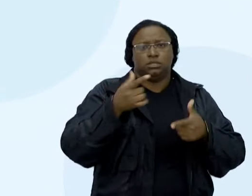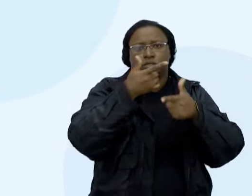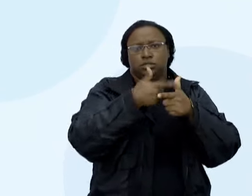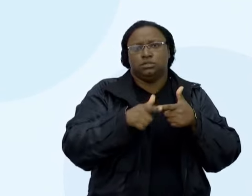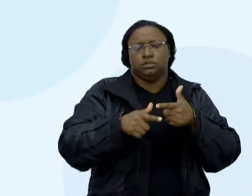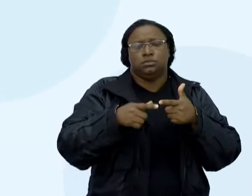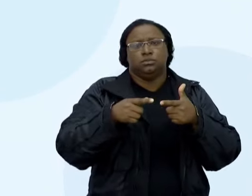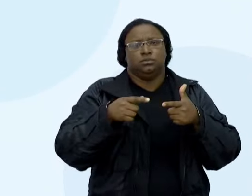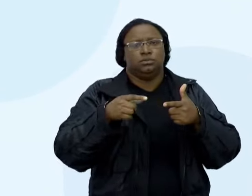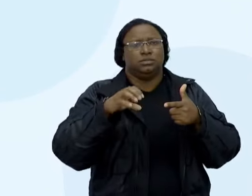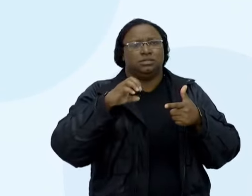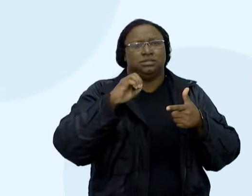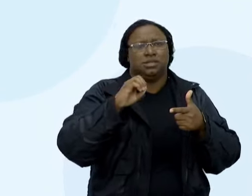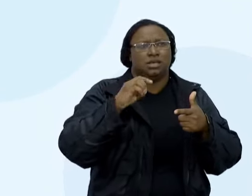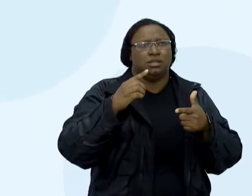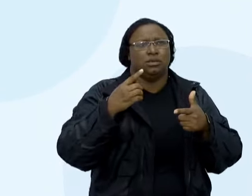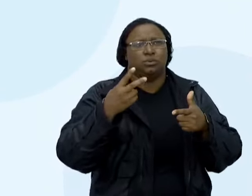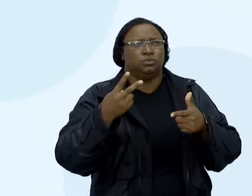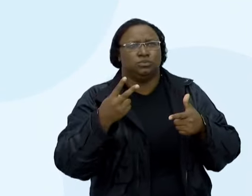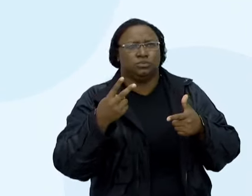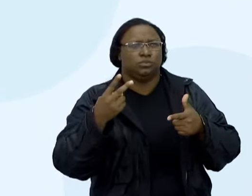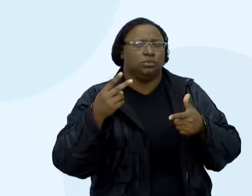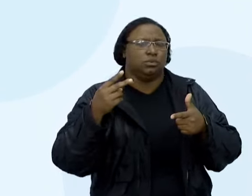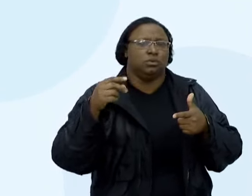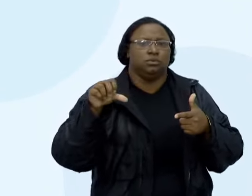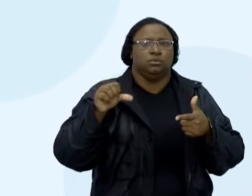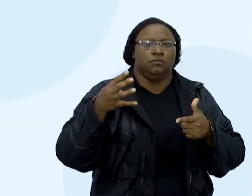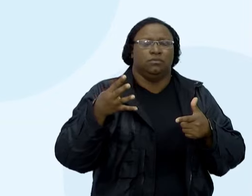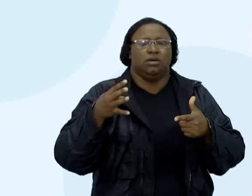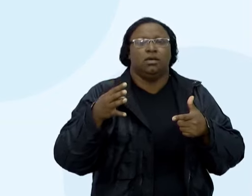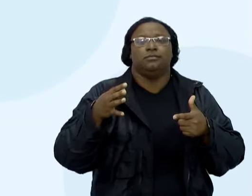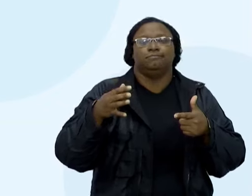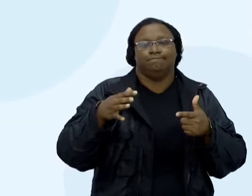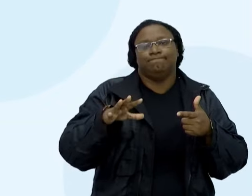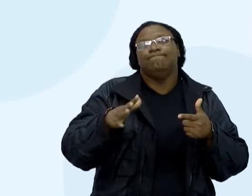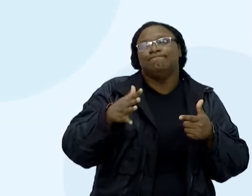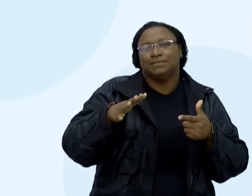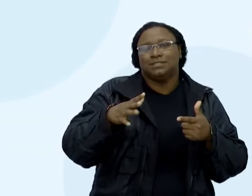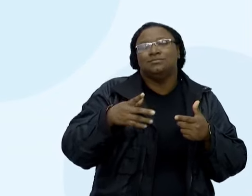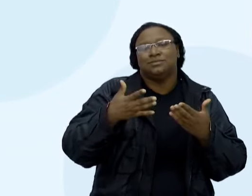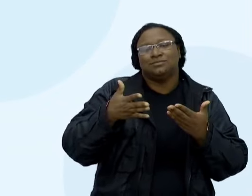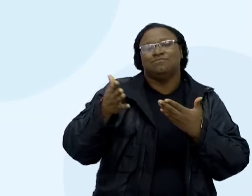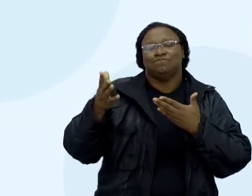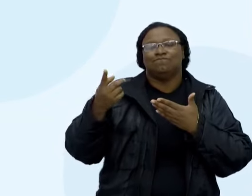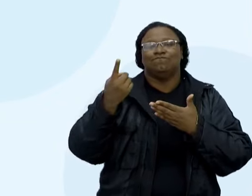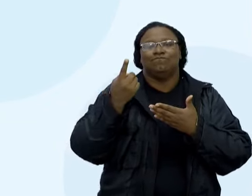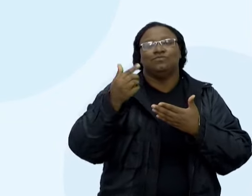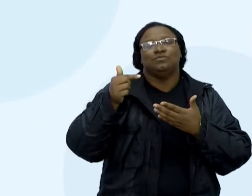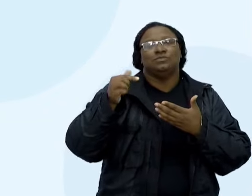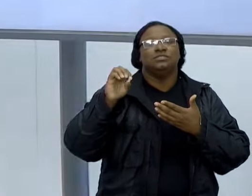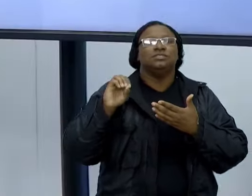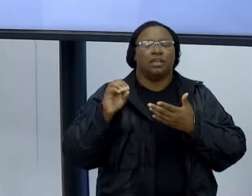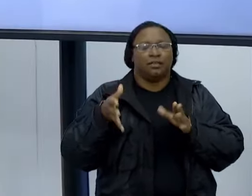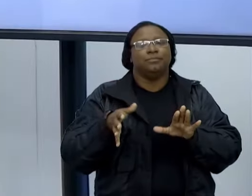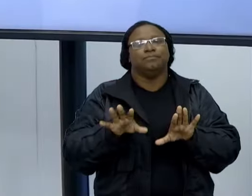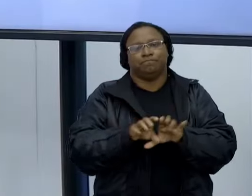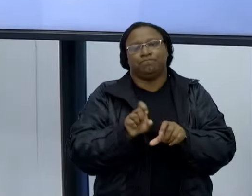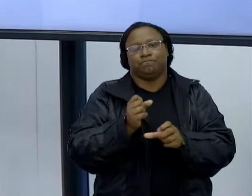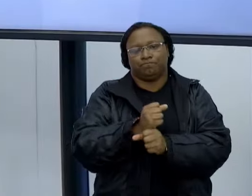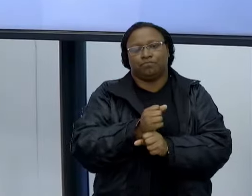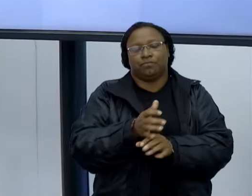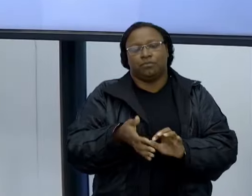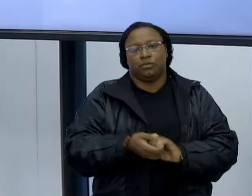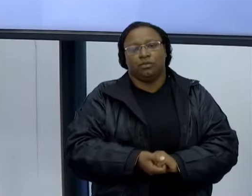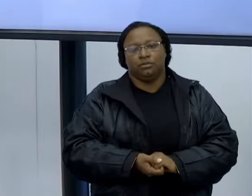0,294 aqui. Deve dar isso daí mesmo. É uma quantidade absurda de lâmpada de Moser para a gente colocar. Mas aí não vai,